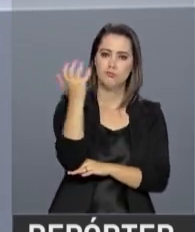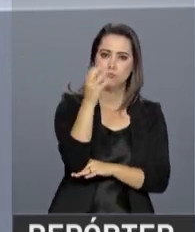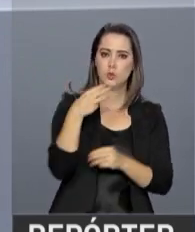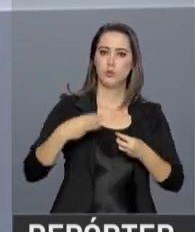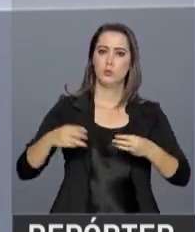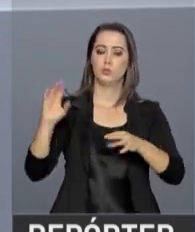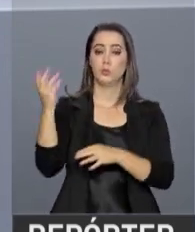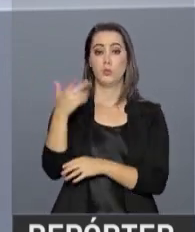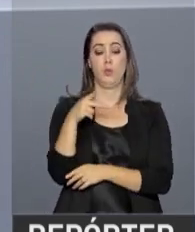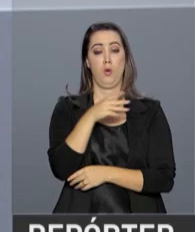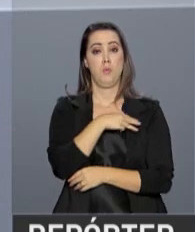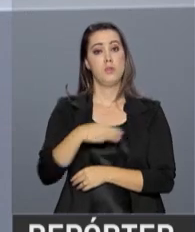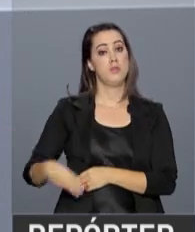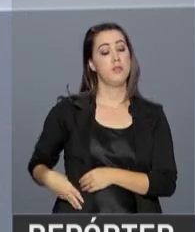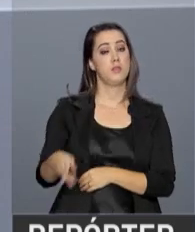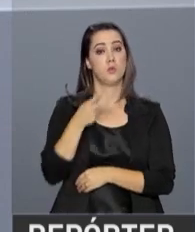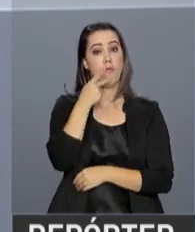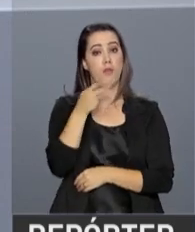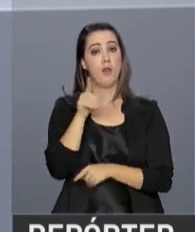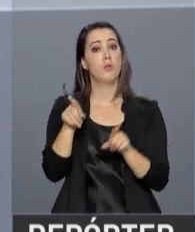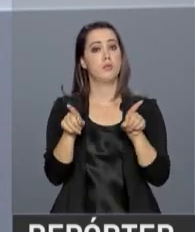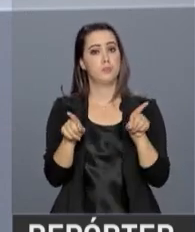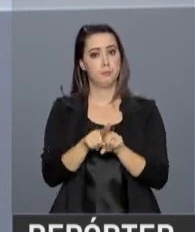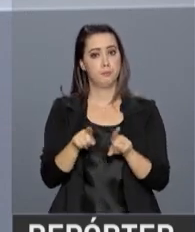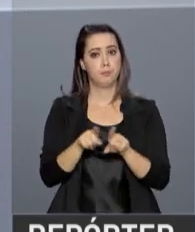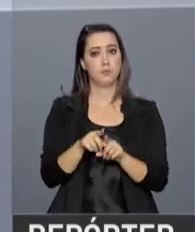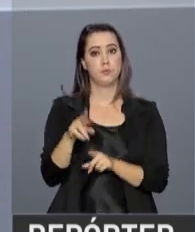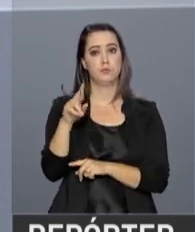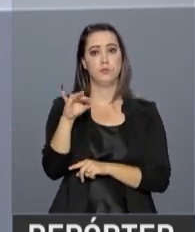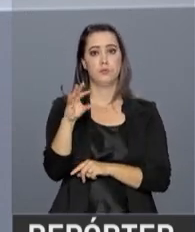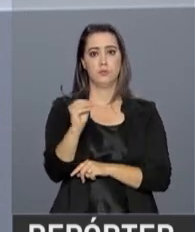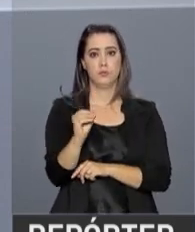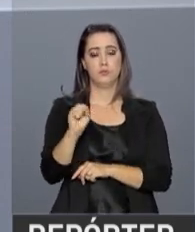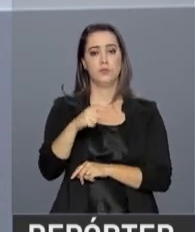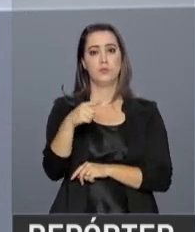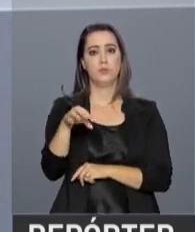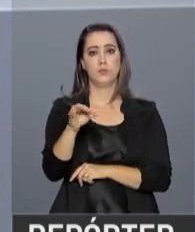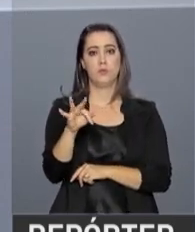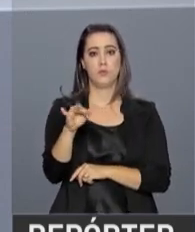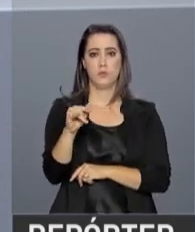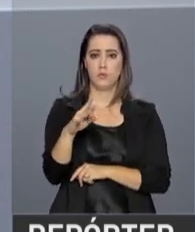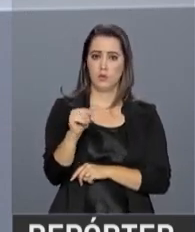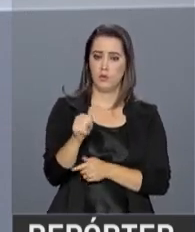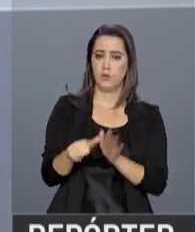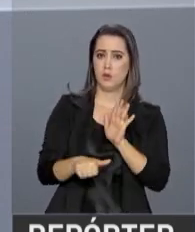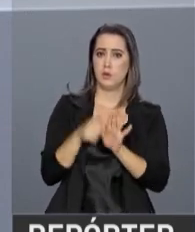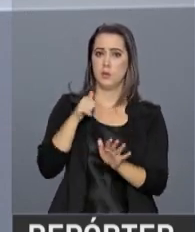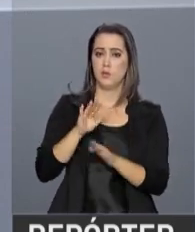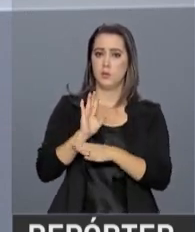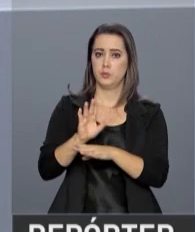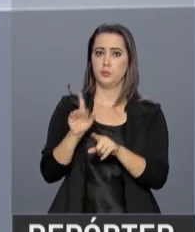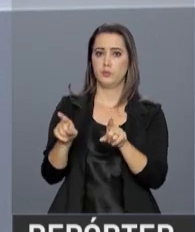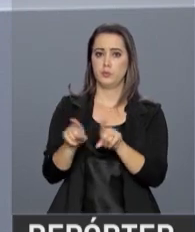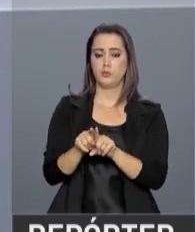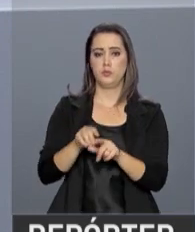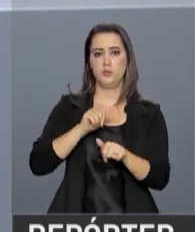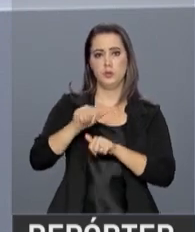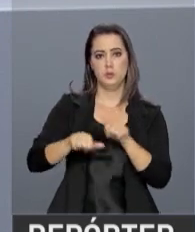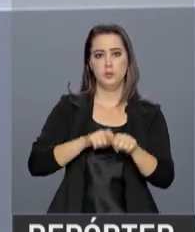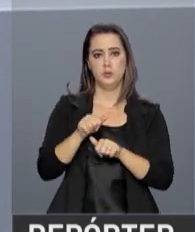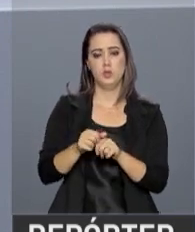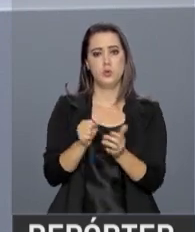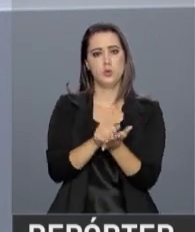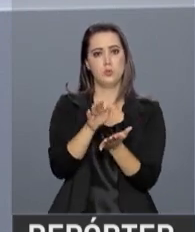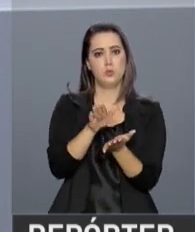No evento, o ministro Sarney Filho anunciou também que o Rio São Francisco será o primeiro beneficiado com os recursos vindos da conversão de